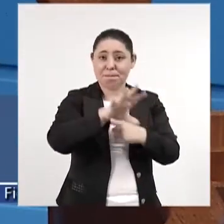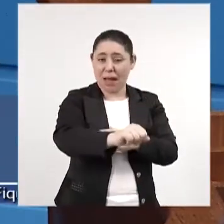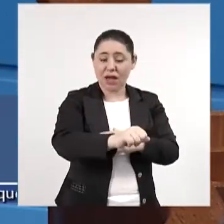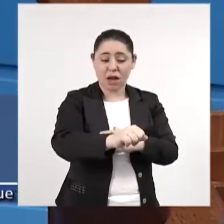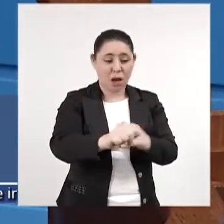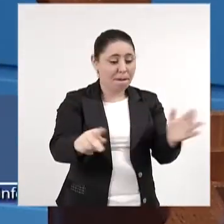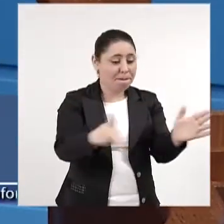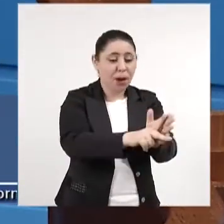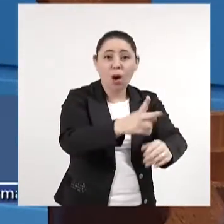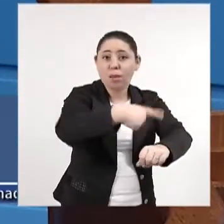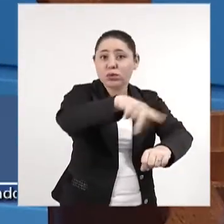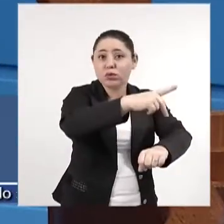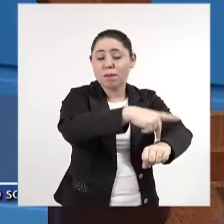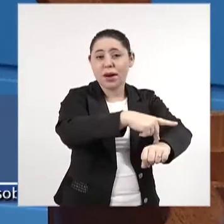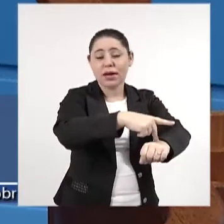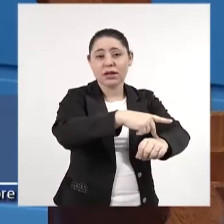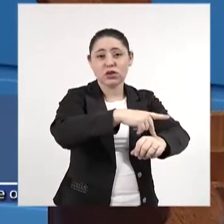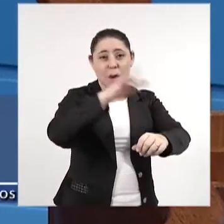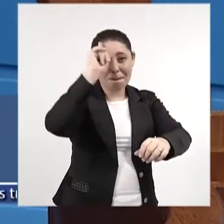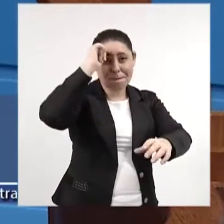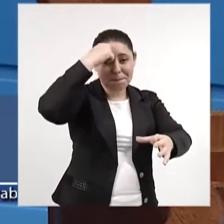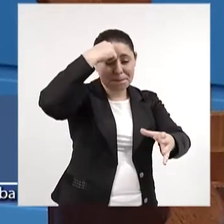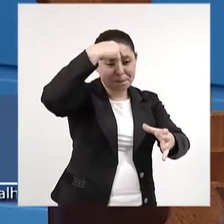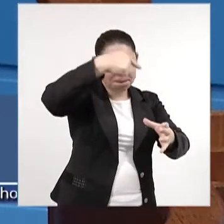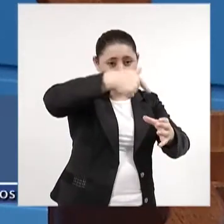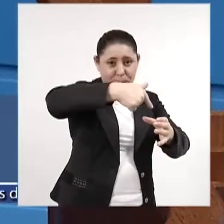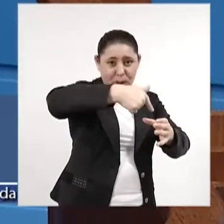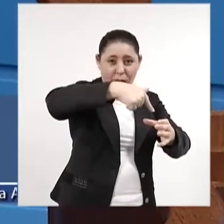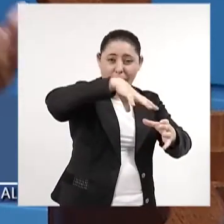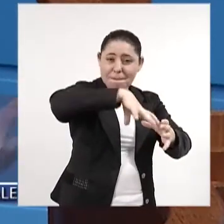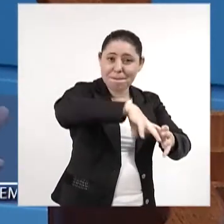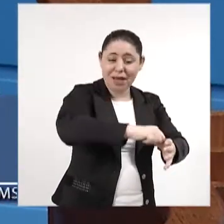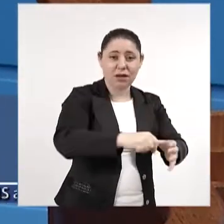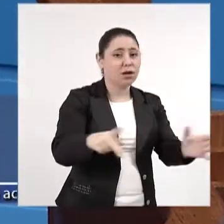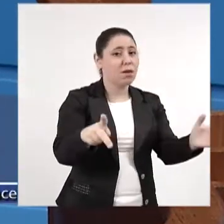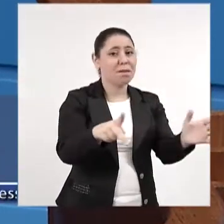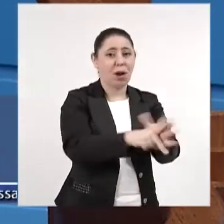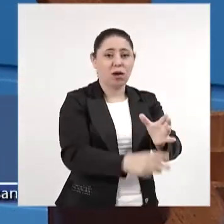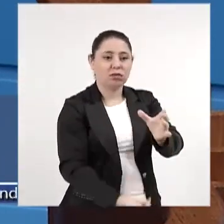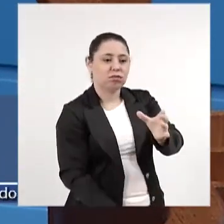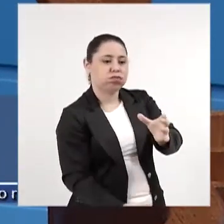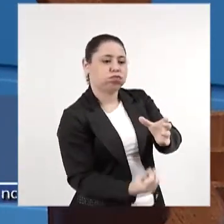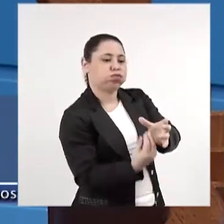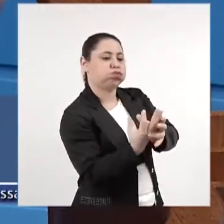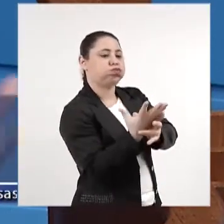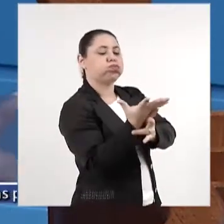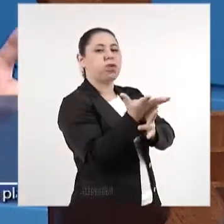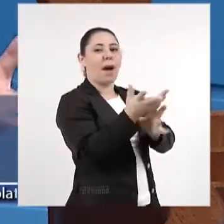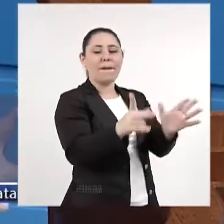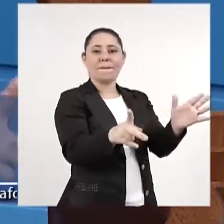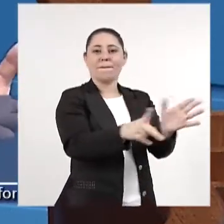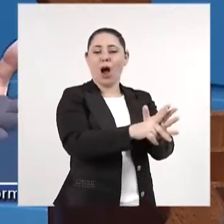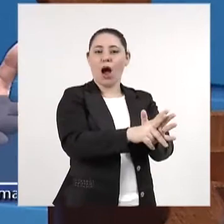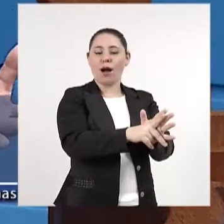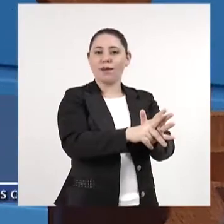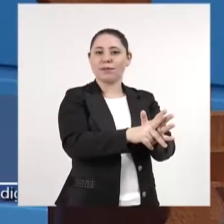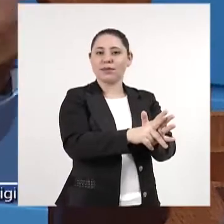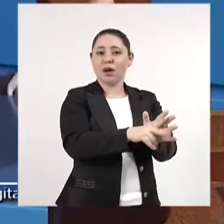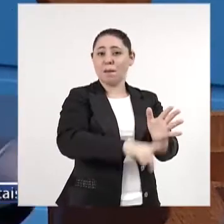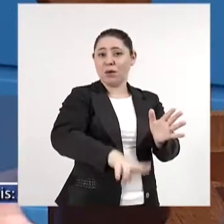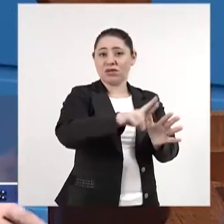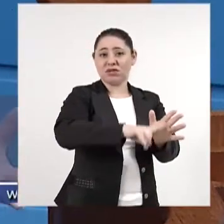nacional, que é nosso, que nós temos aqui como autossuficiente, ser abastecido,